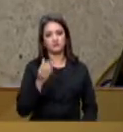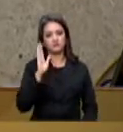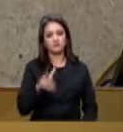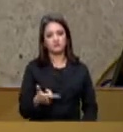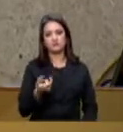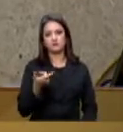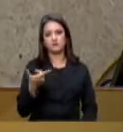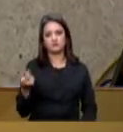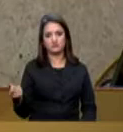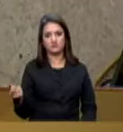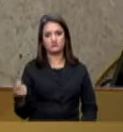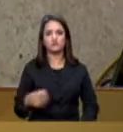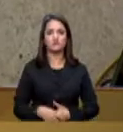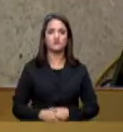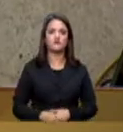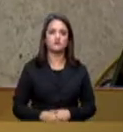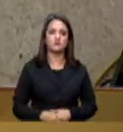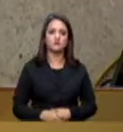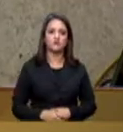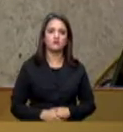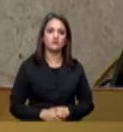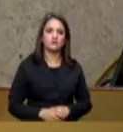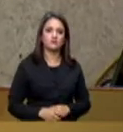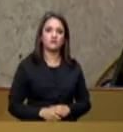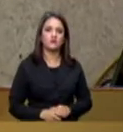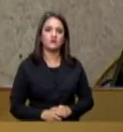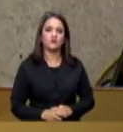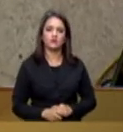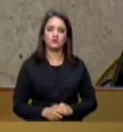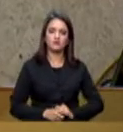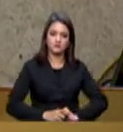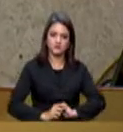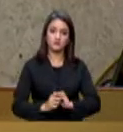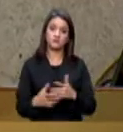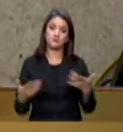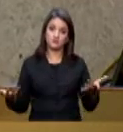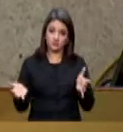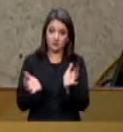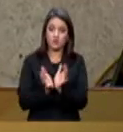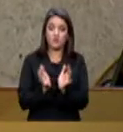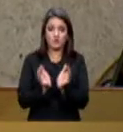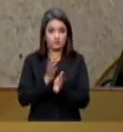14.026/2020. O movimento político que culminou na Lei